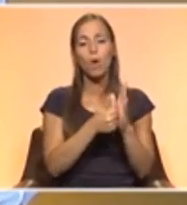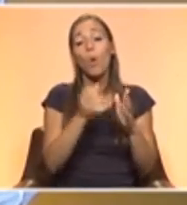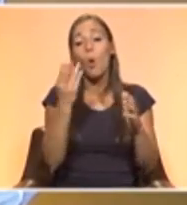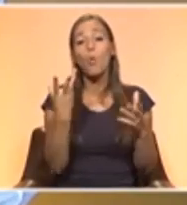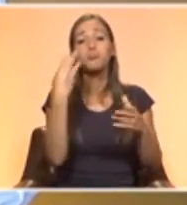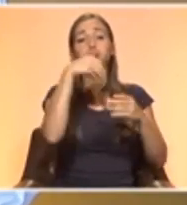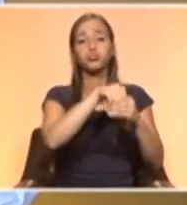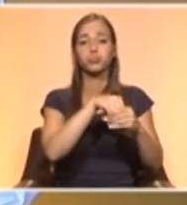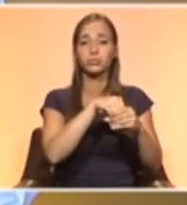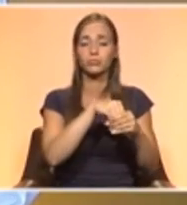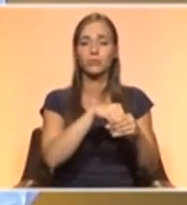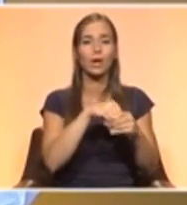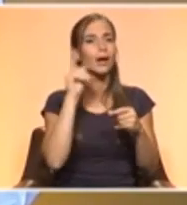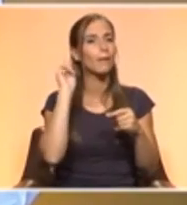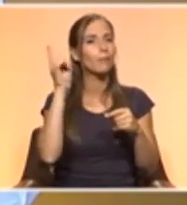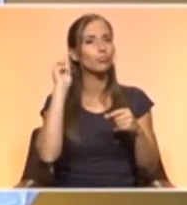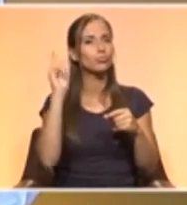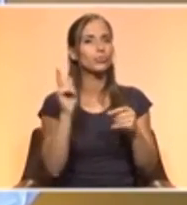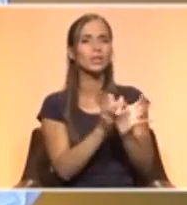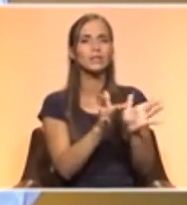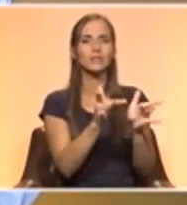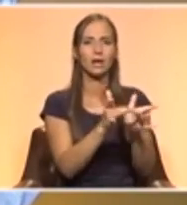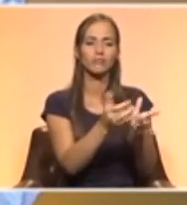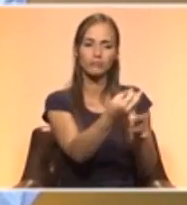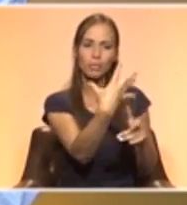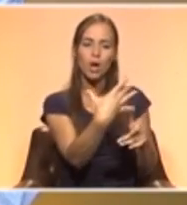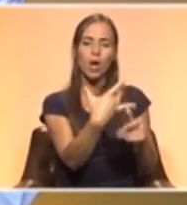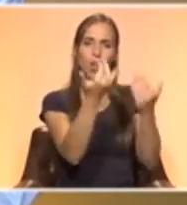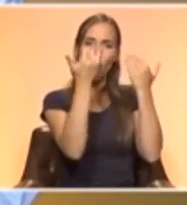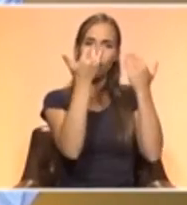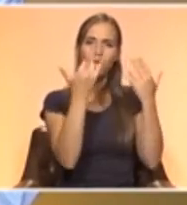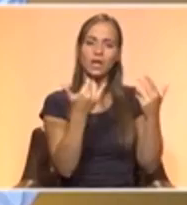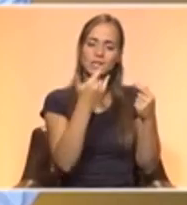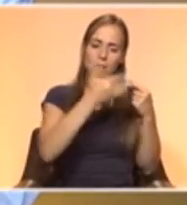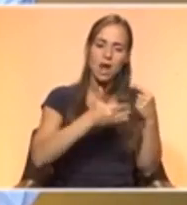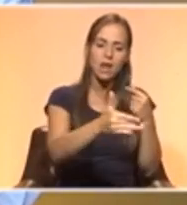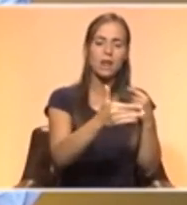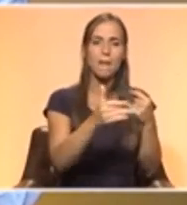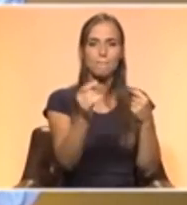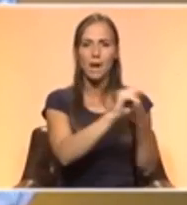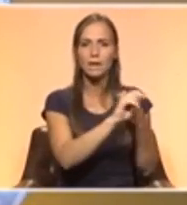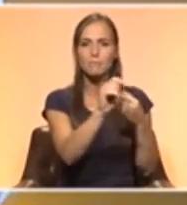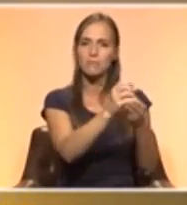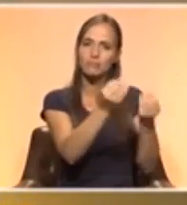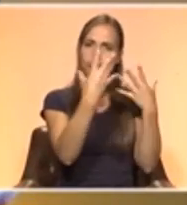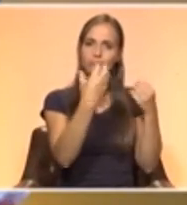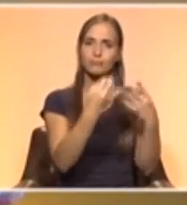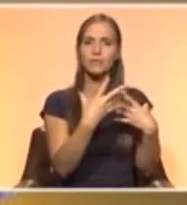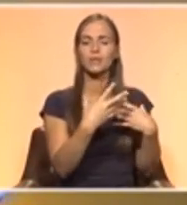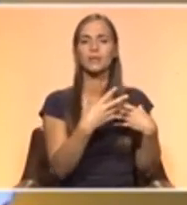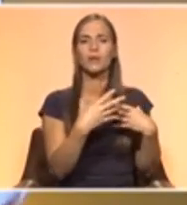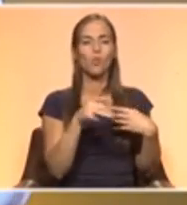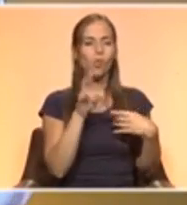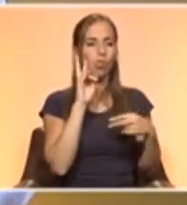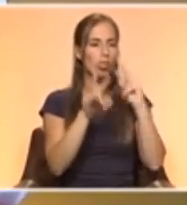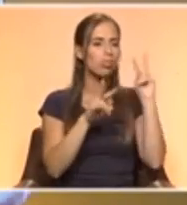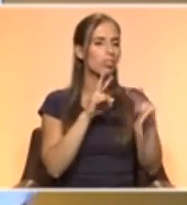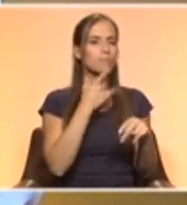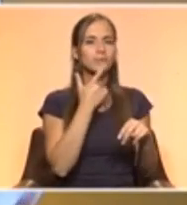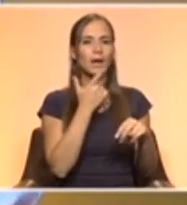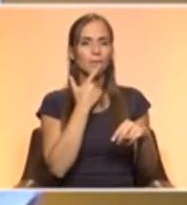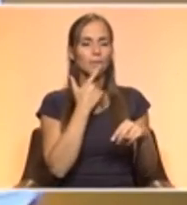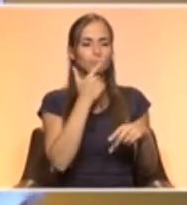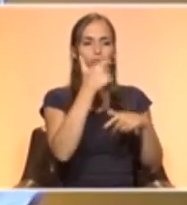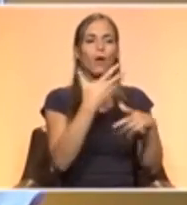site tenha sempre novidades diariamente ou semanalmente uma integração com as redes sociais Ou seja eu consigo ver o que é que as pessoas estão mais a gostar que produtos etc